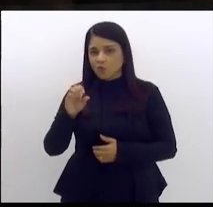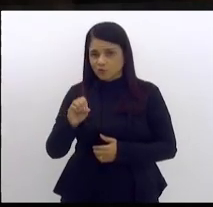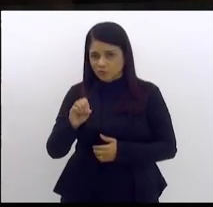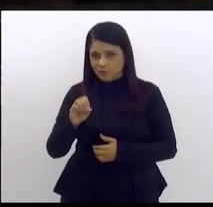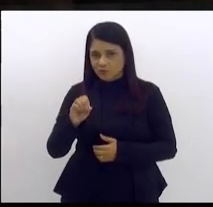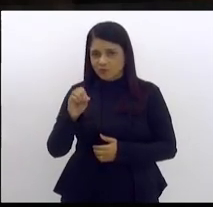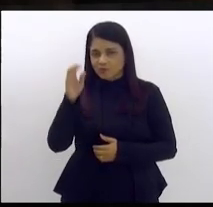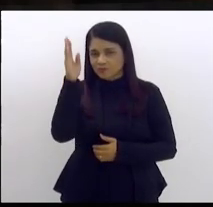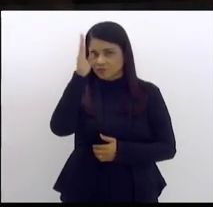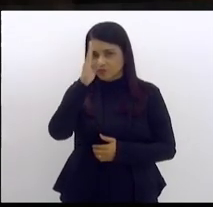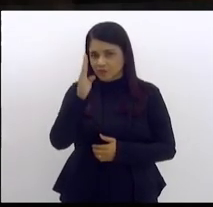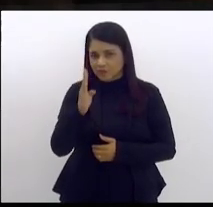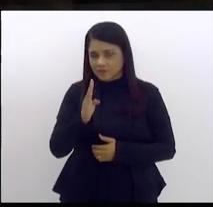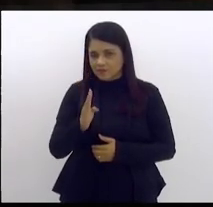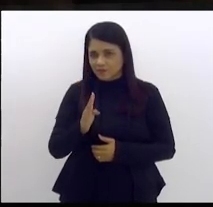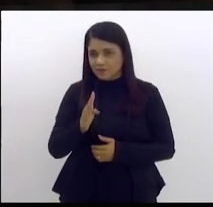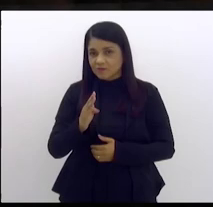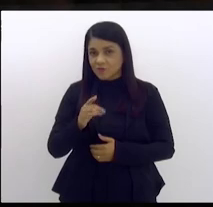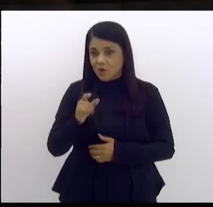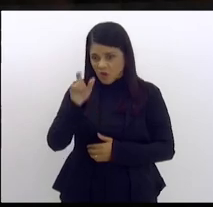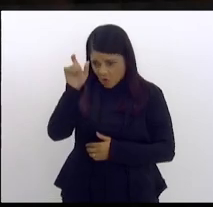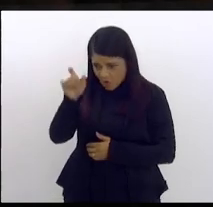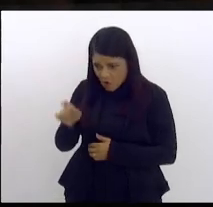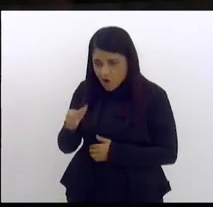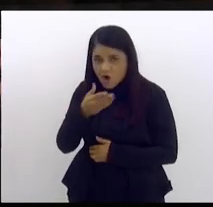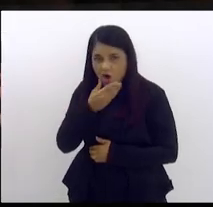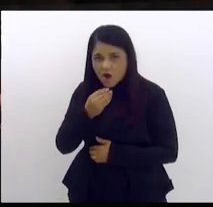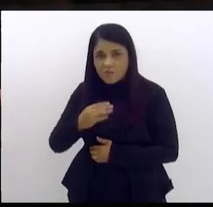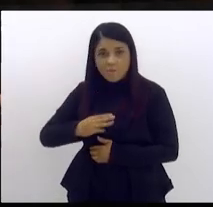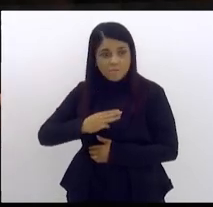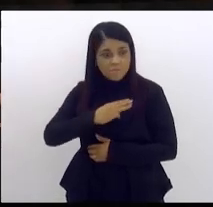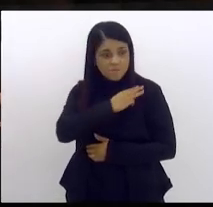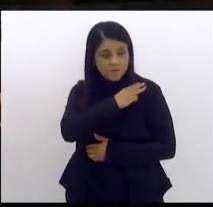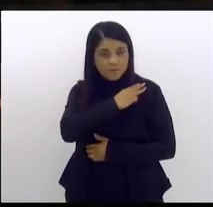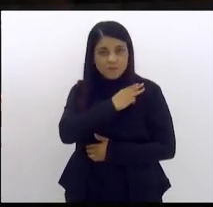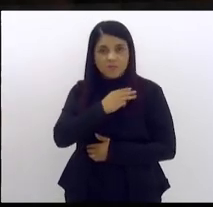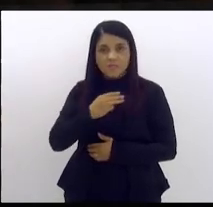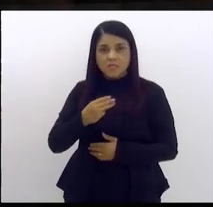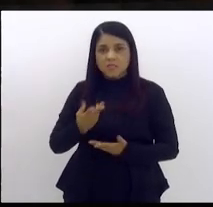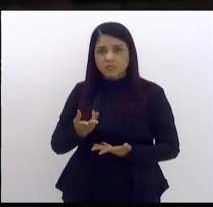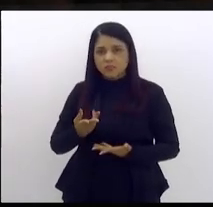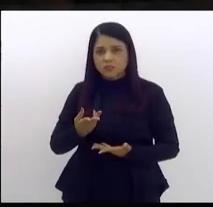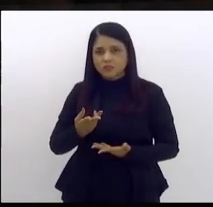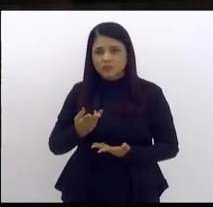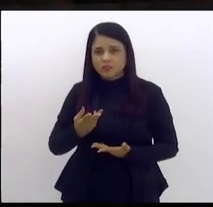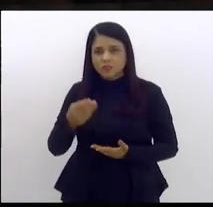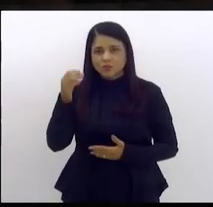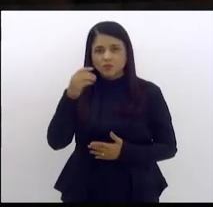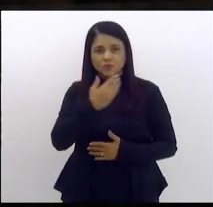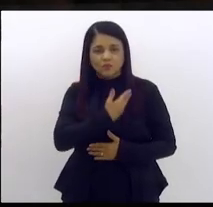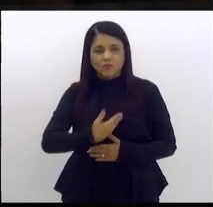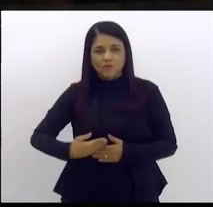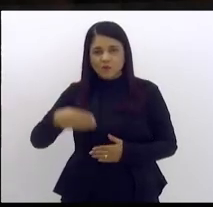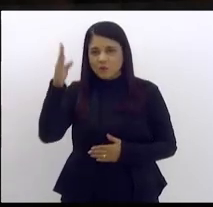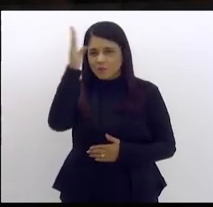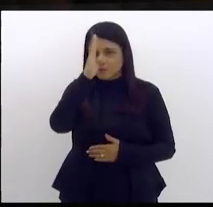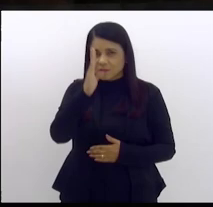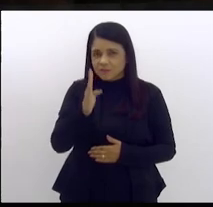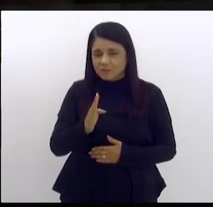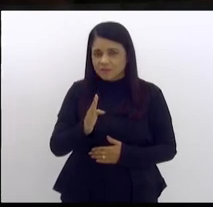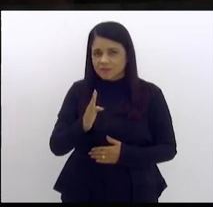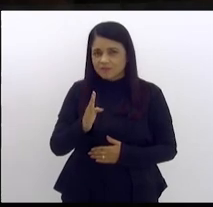importância disso O cara é ministro do governo brasileiro e lança um